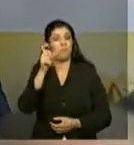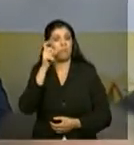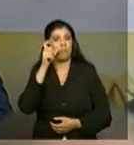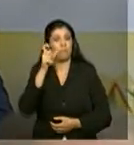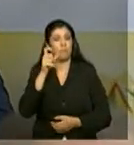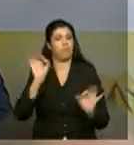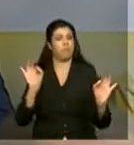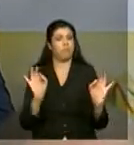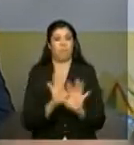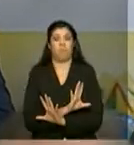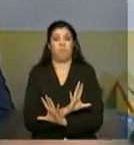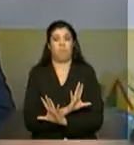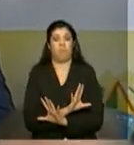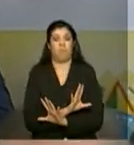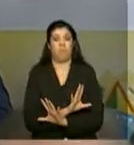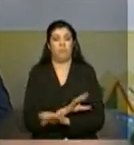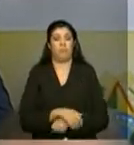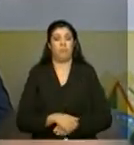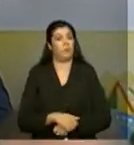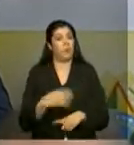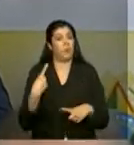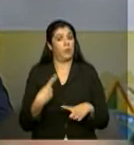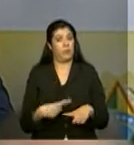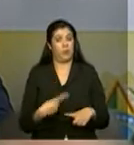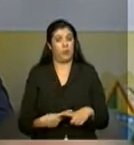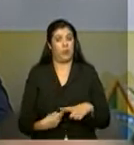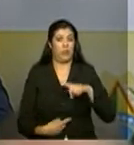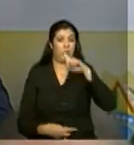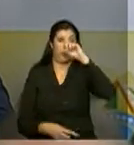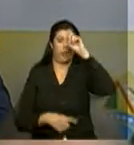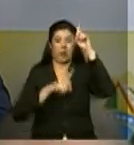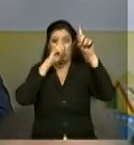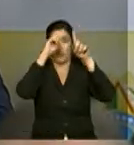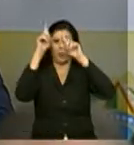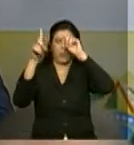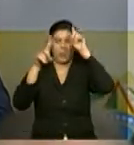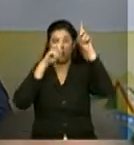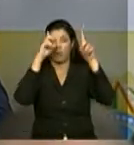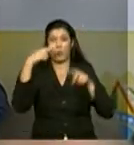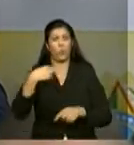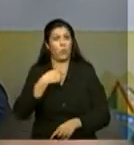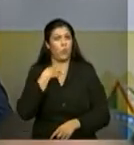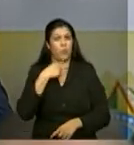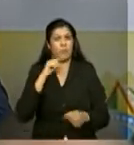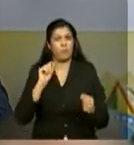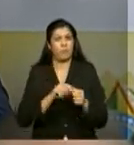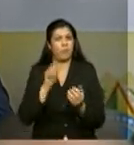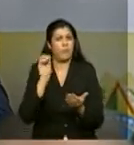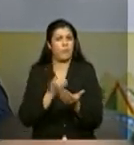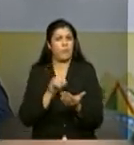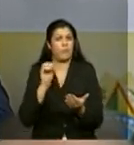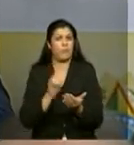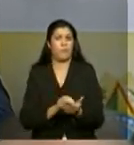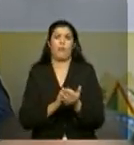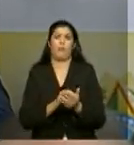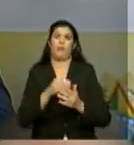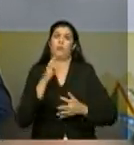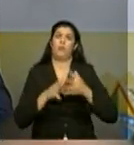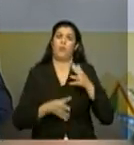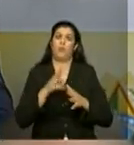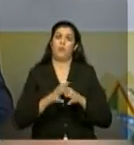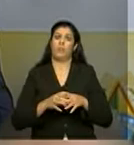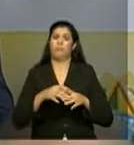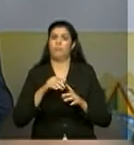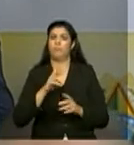acirram porque a democracia não é uma ausência de conflito a democracia é